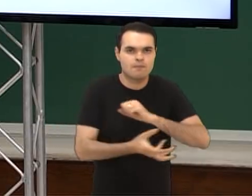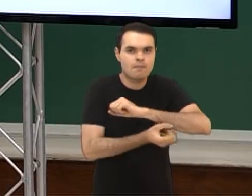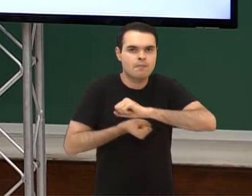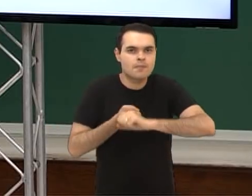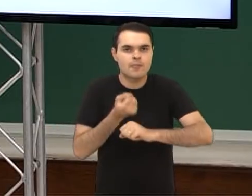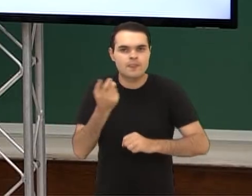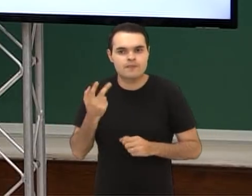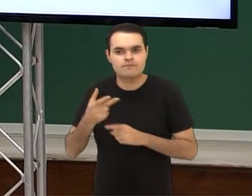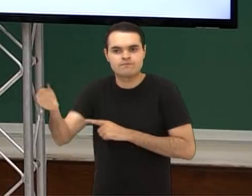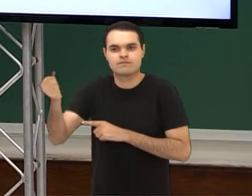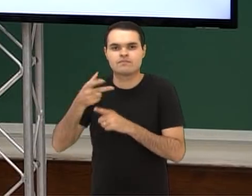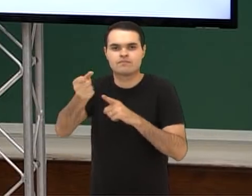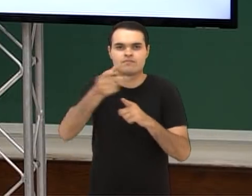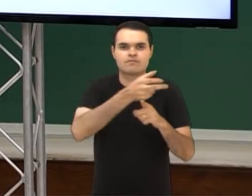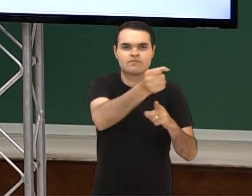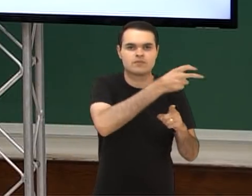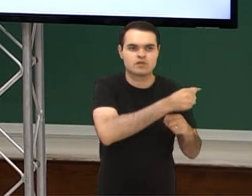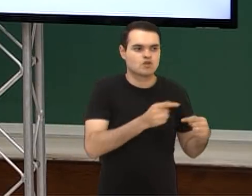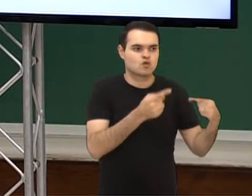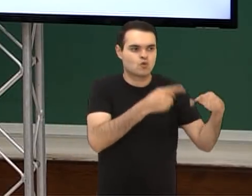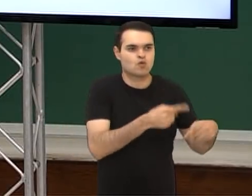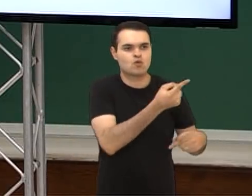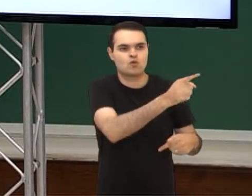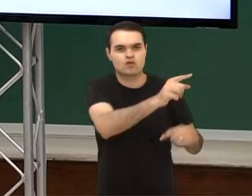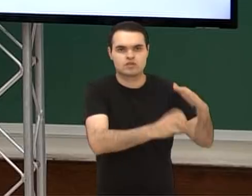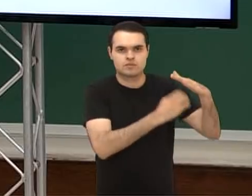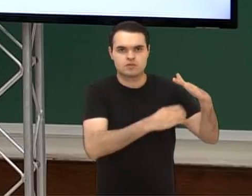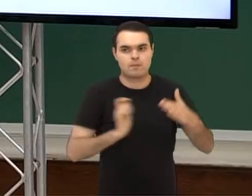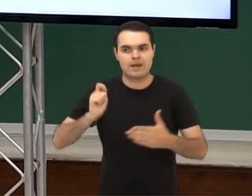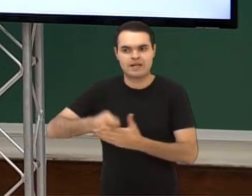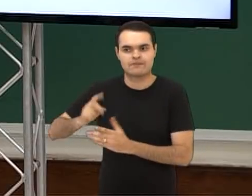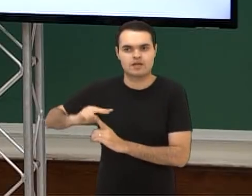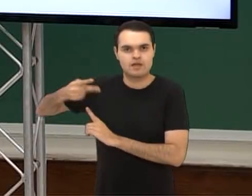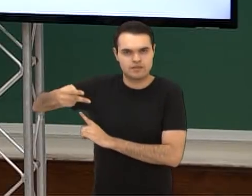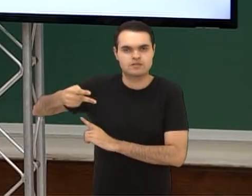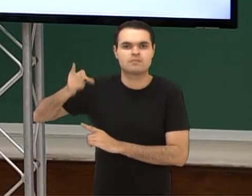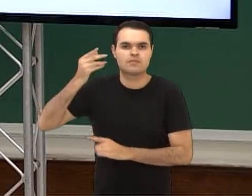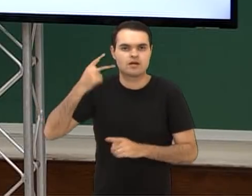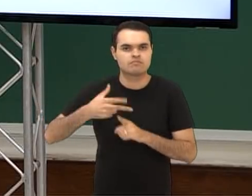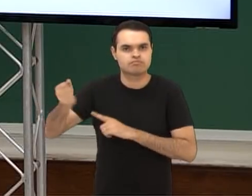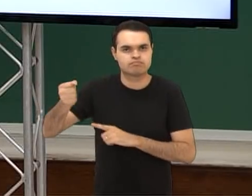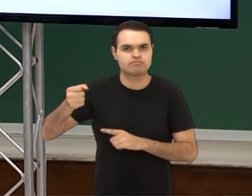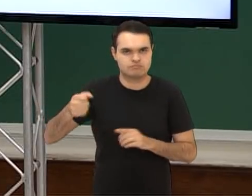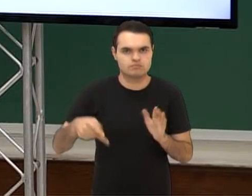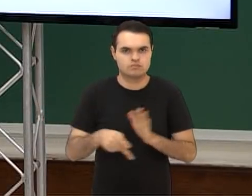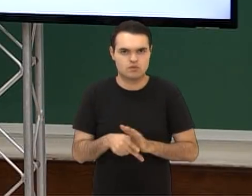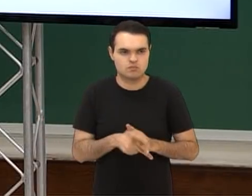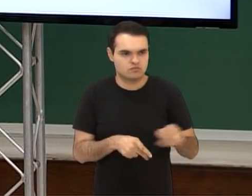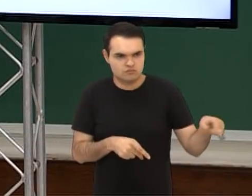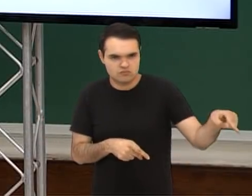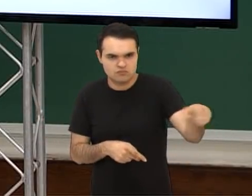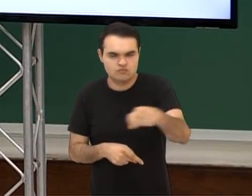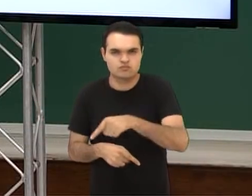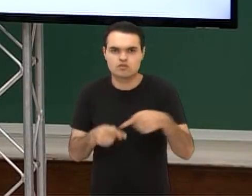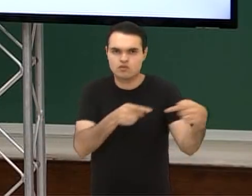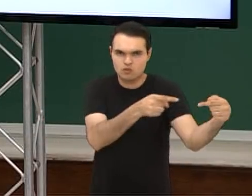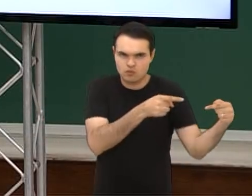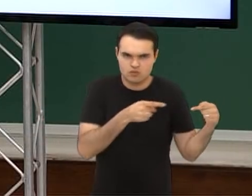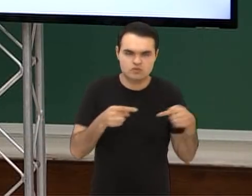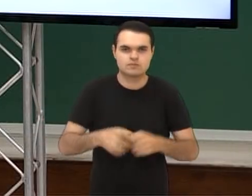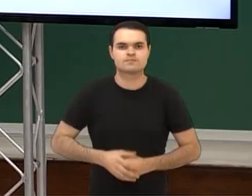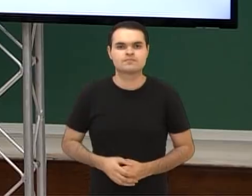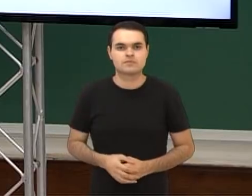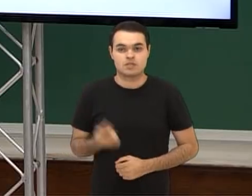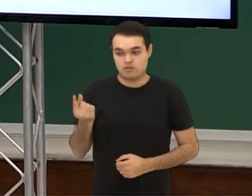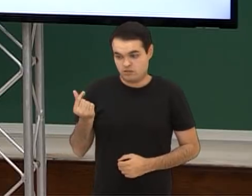vencer a concorrência em obras da Petrobras. Pagavam um dinheiro extra para vencer as licitações, as concorrências. E